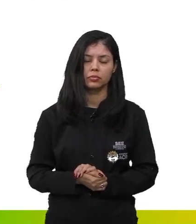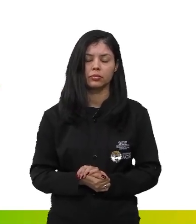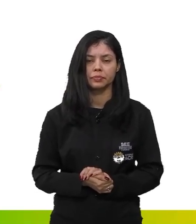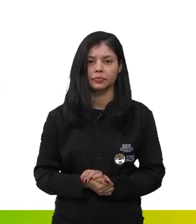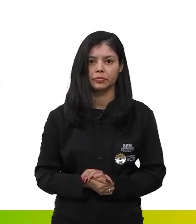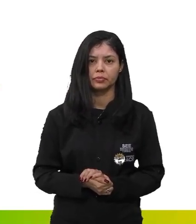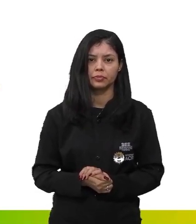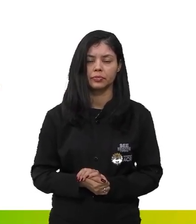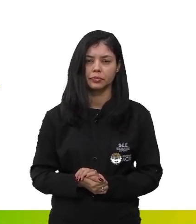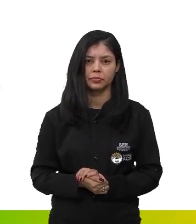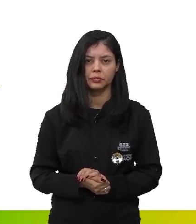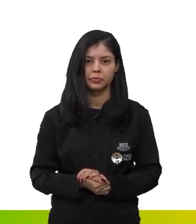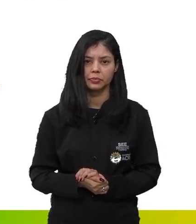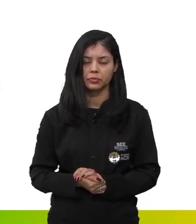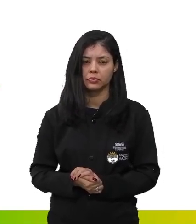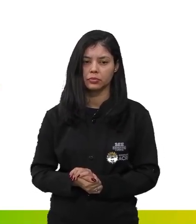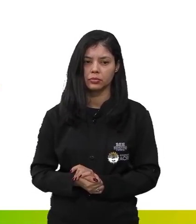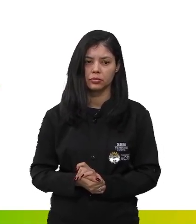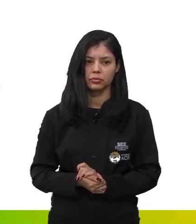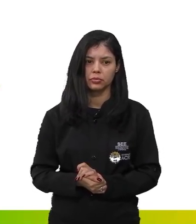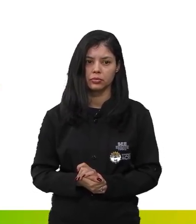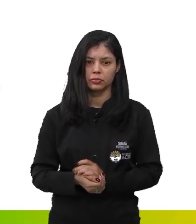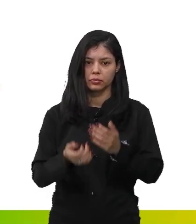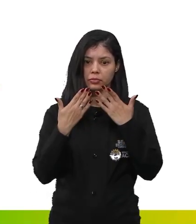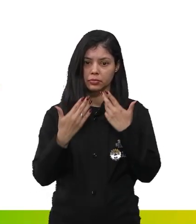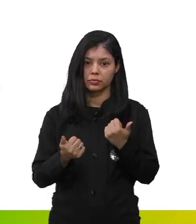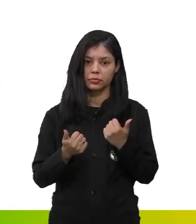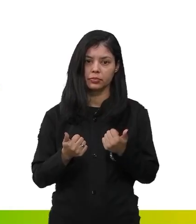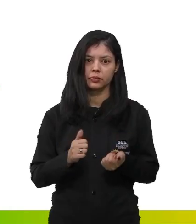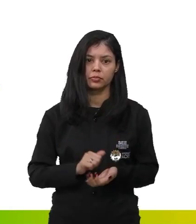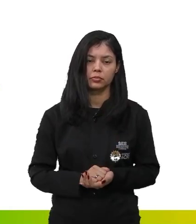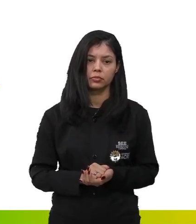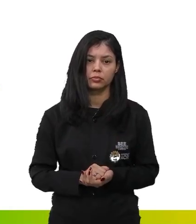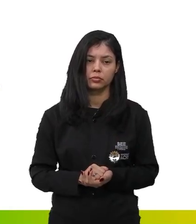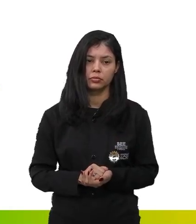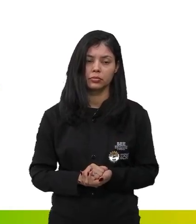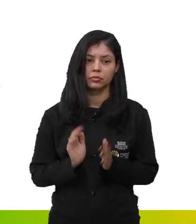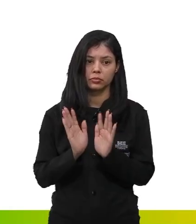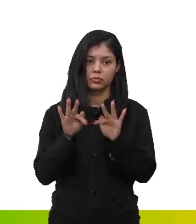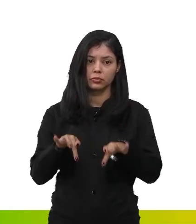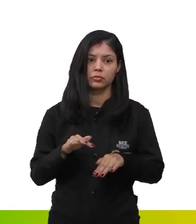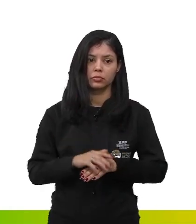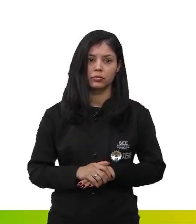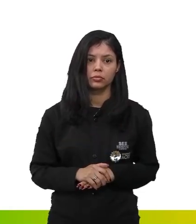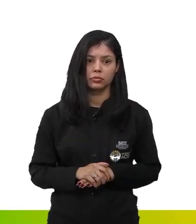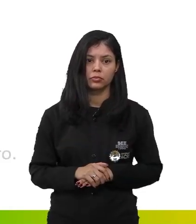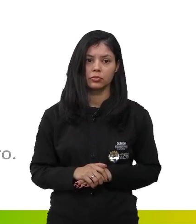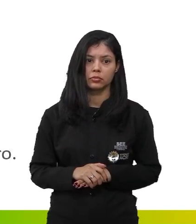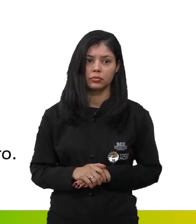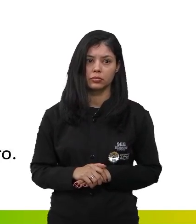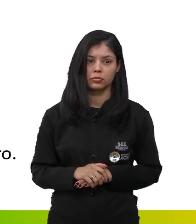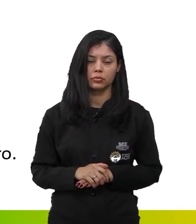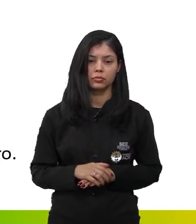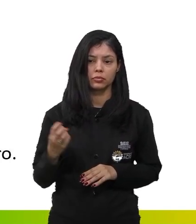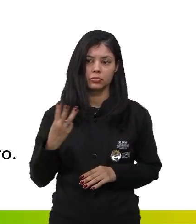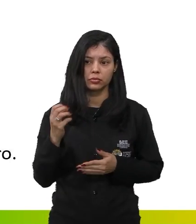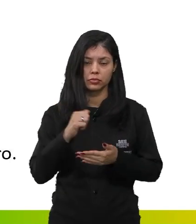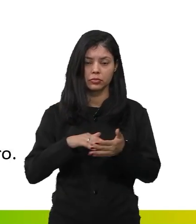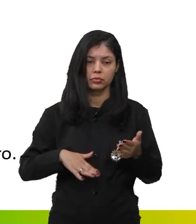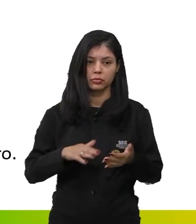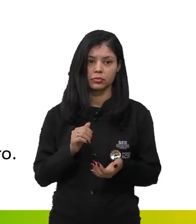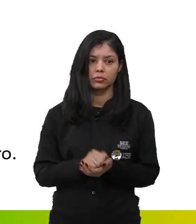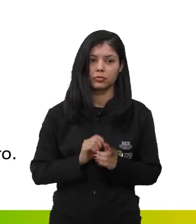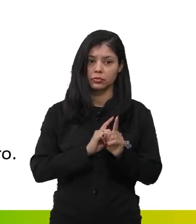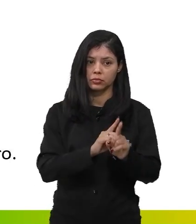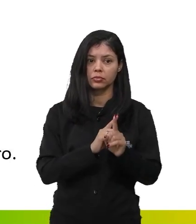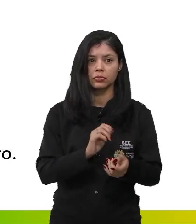a Espanha. Muito bem. Por fim, terceira atividade,